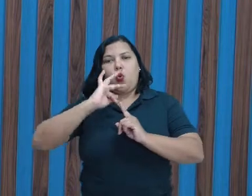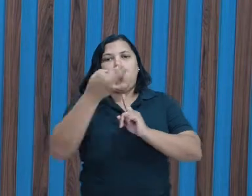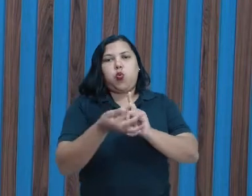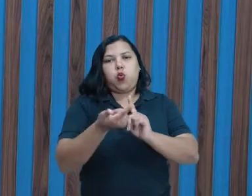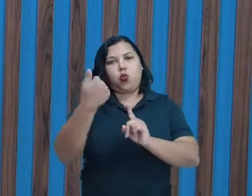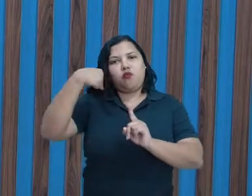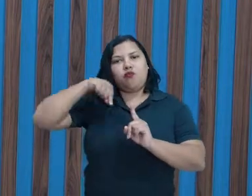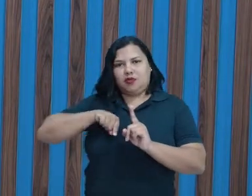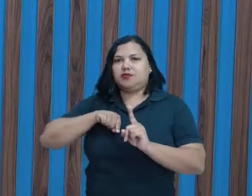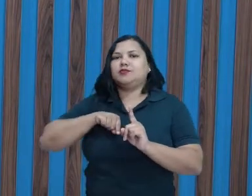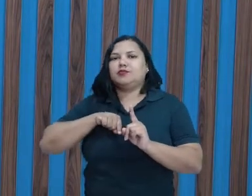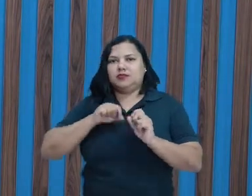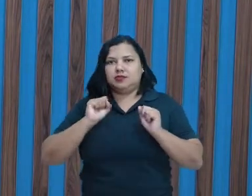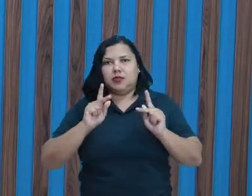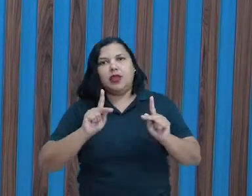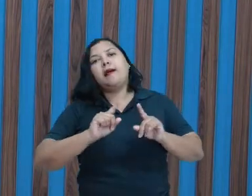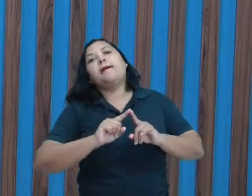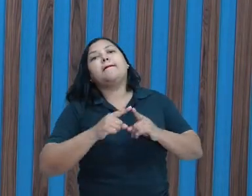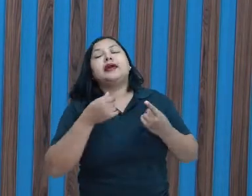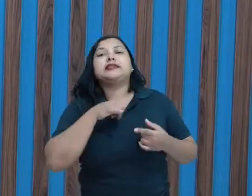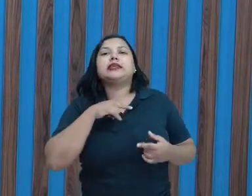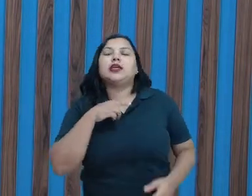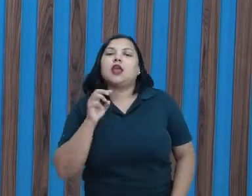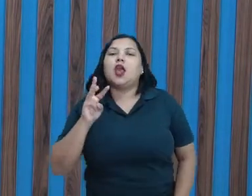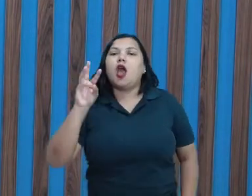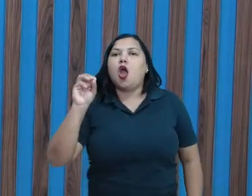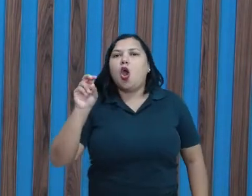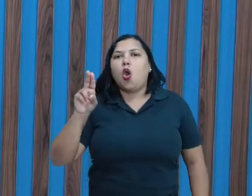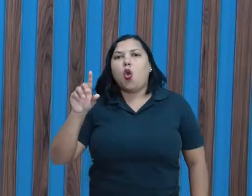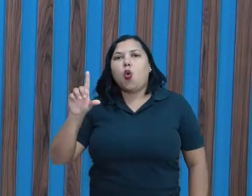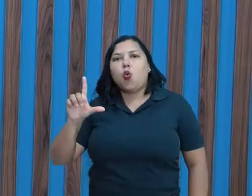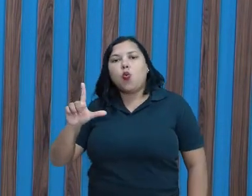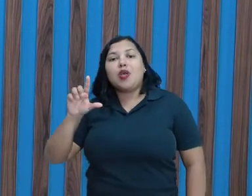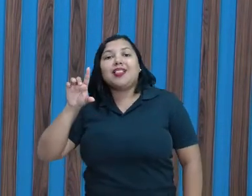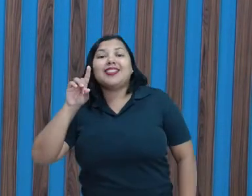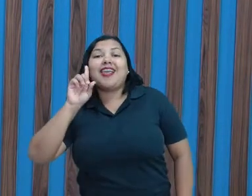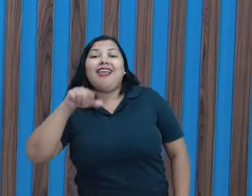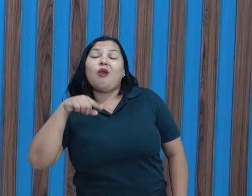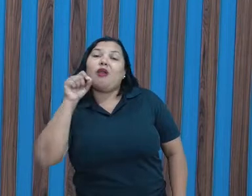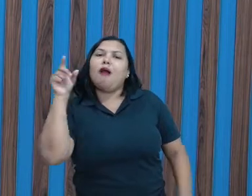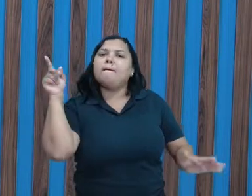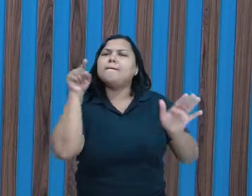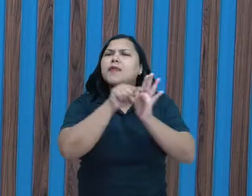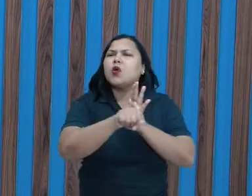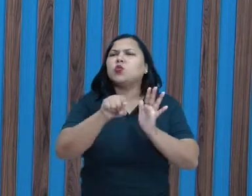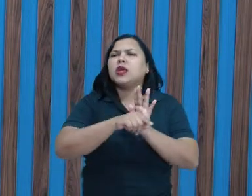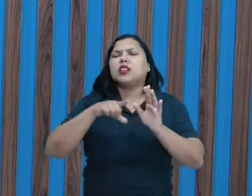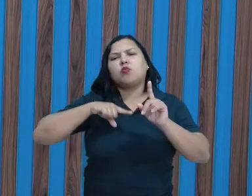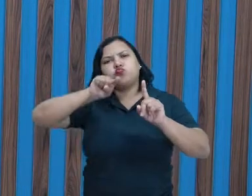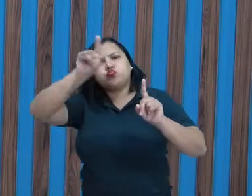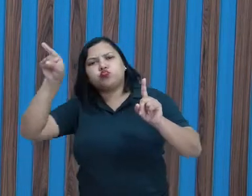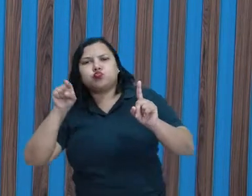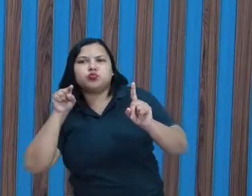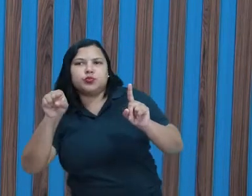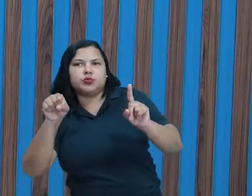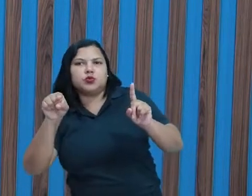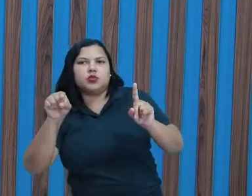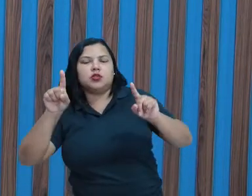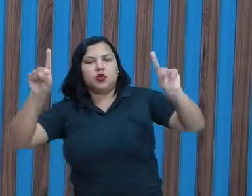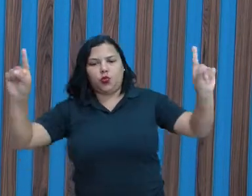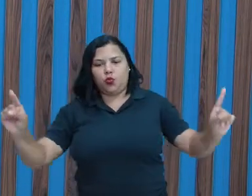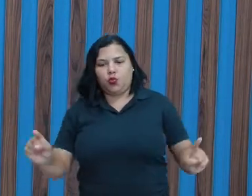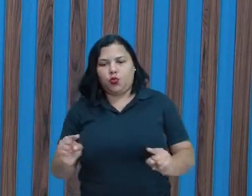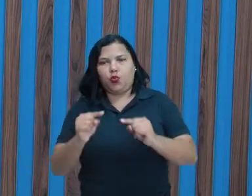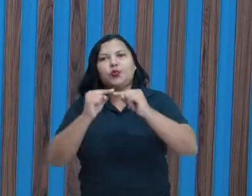muda o tempo verbal do verbo. Então, se tem esse would aqui na frente, é porque é uma pergunta. Opa, temos interrogação. Então, temos dois marcos